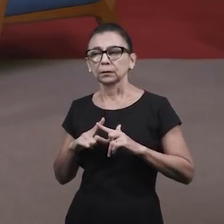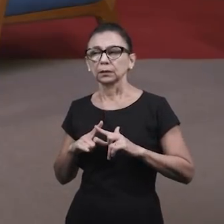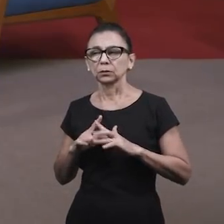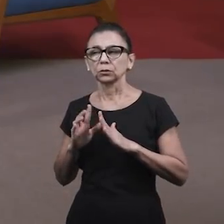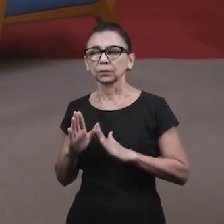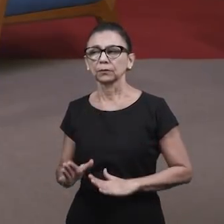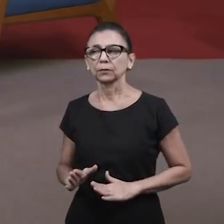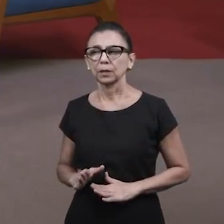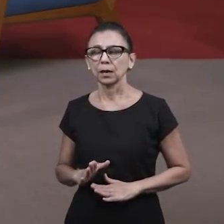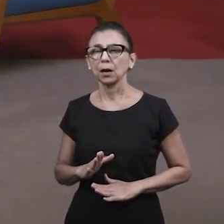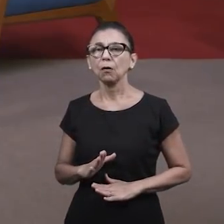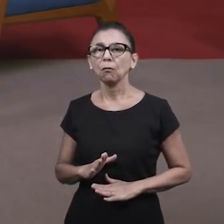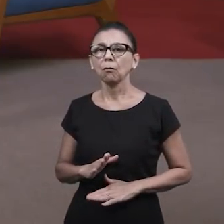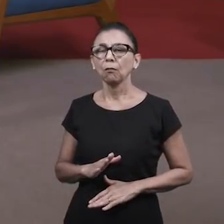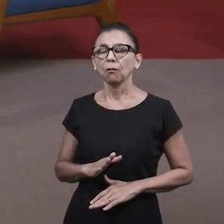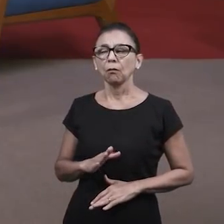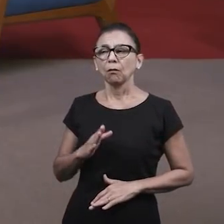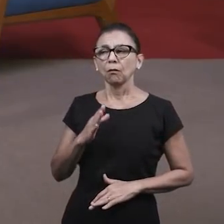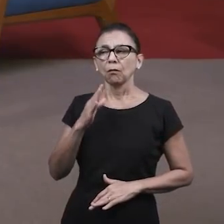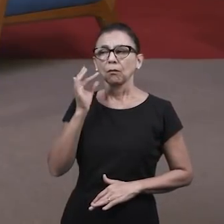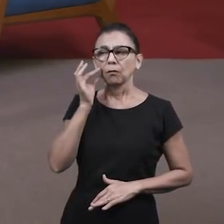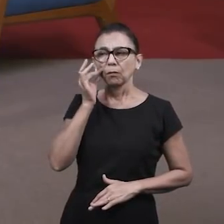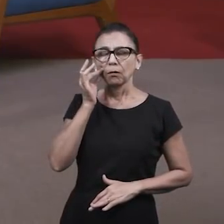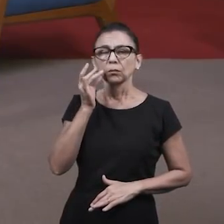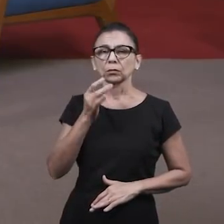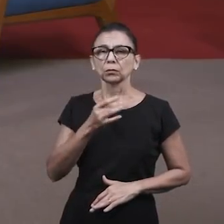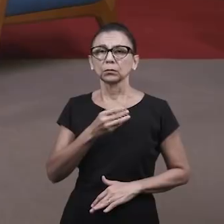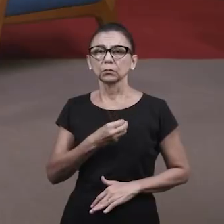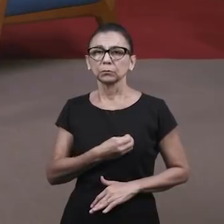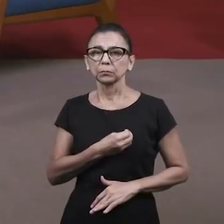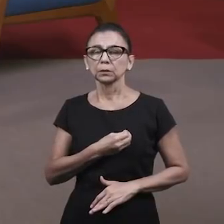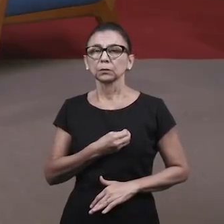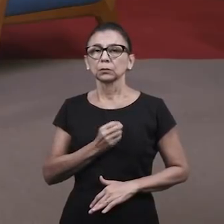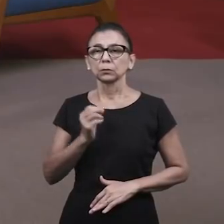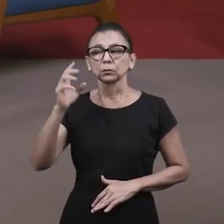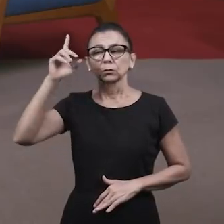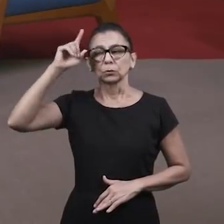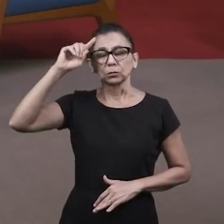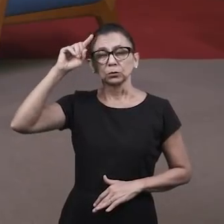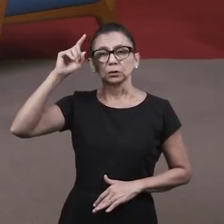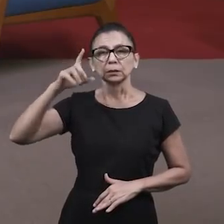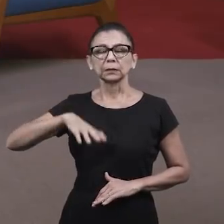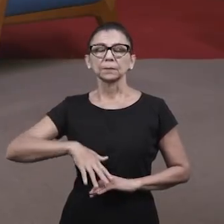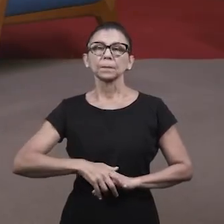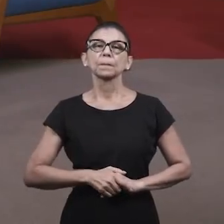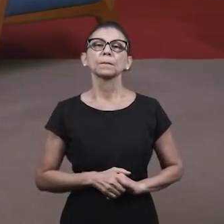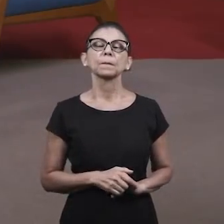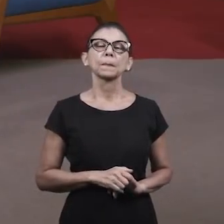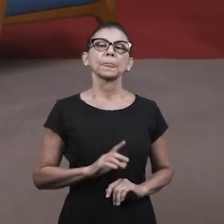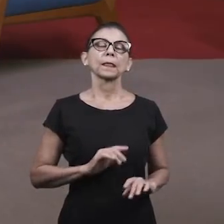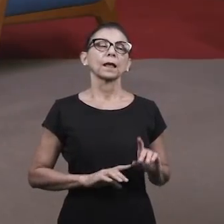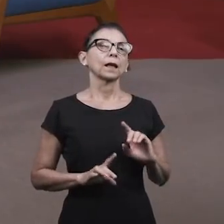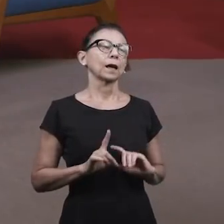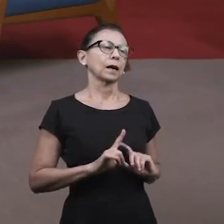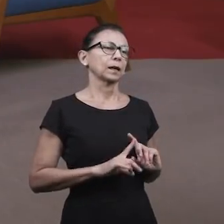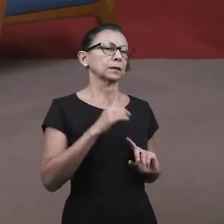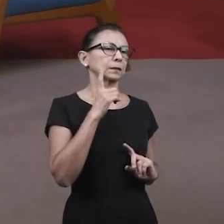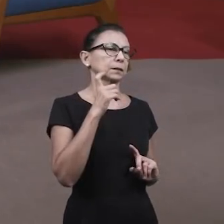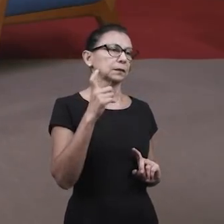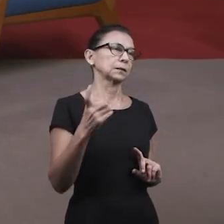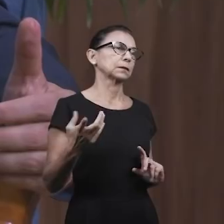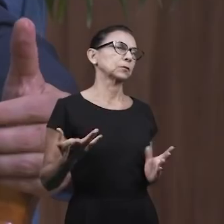Jesus era o cordeiro de Deus para perdoar. Tira o pecado do mundo. Exatamente. Todo que confessa, então,